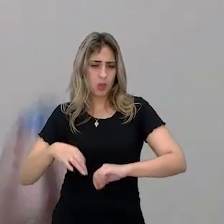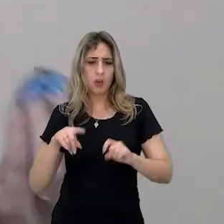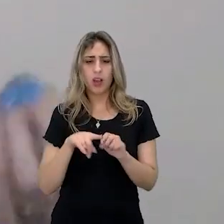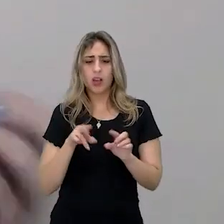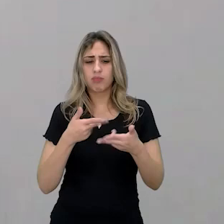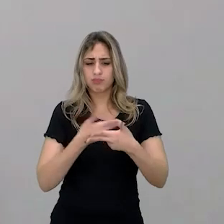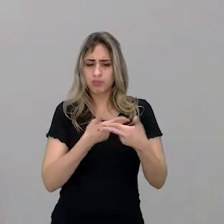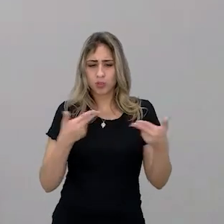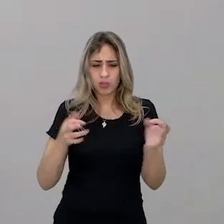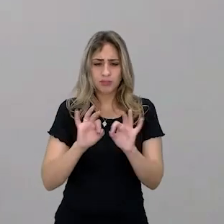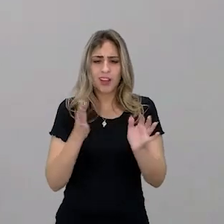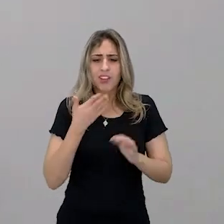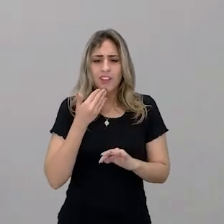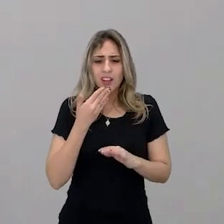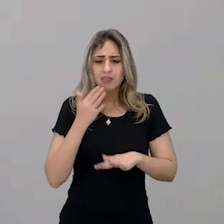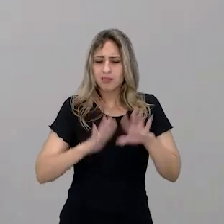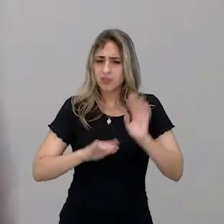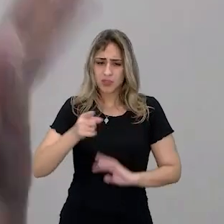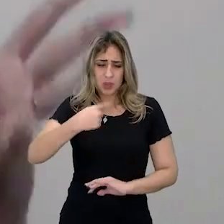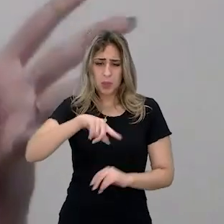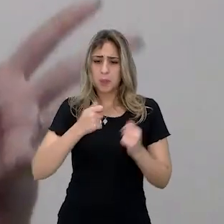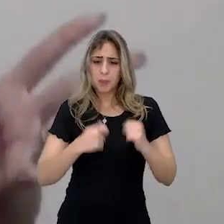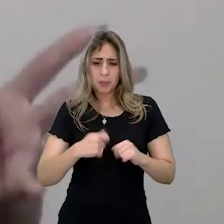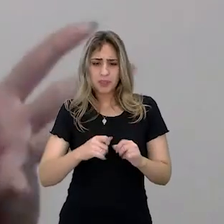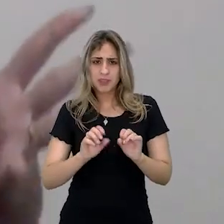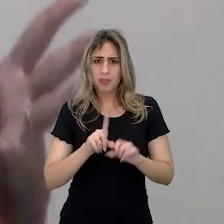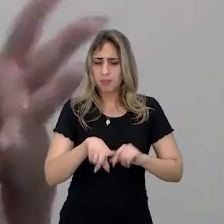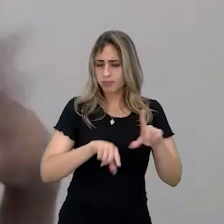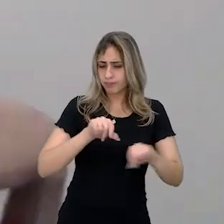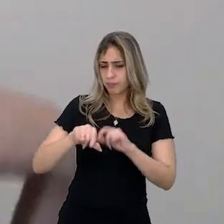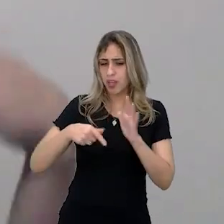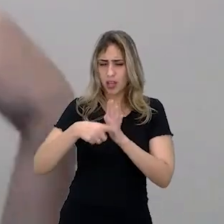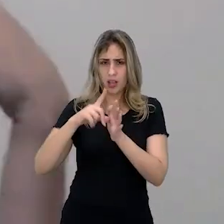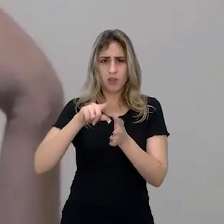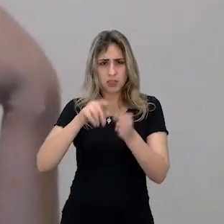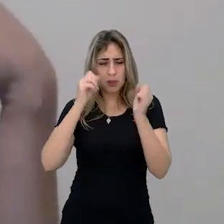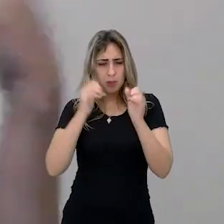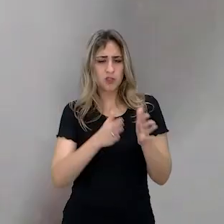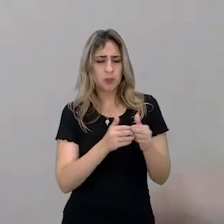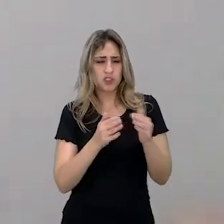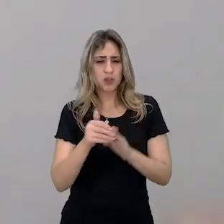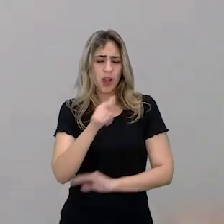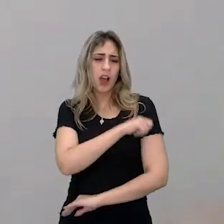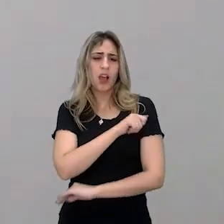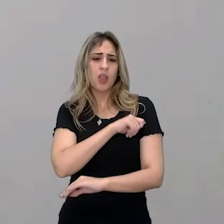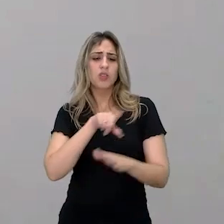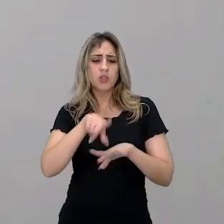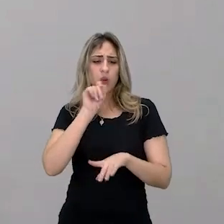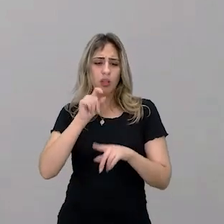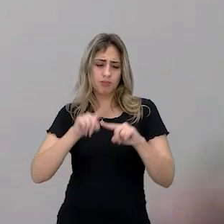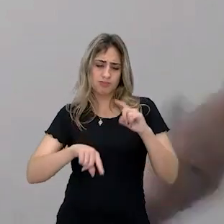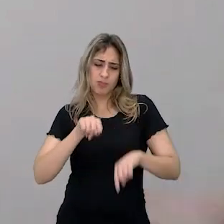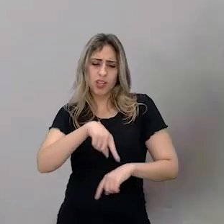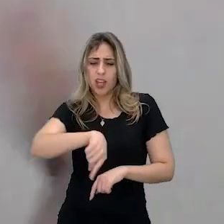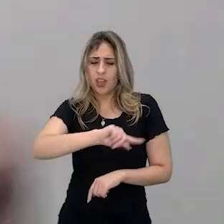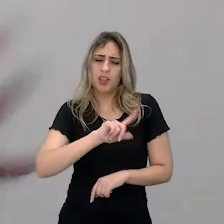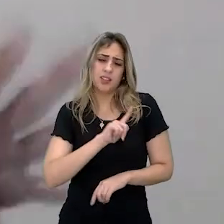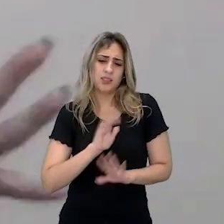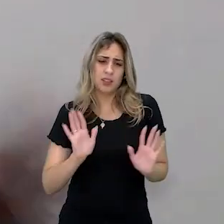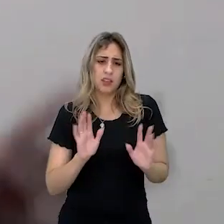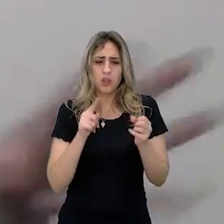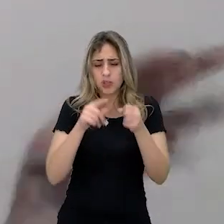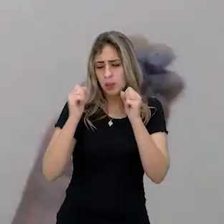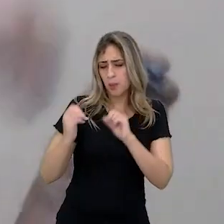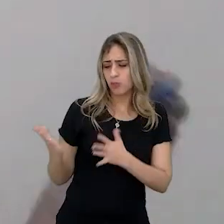que sejam fáceis. Às vezes você não precisa nem selecionar eles antes. Você pode pedir para os alunos escolherem um objeto que eles tenham. Ou